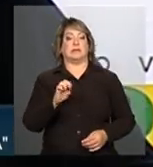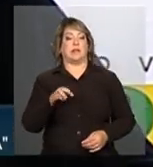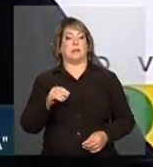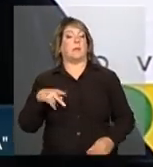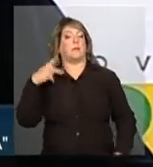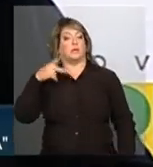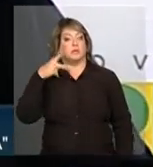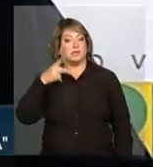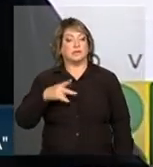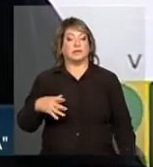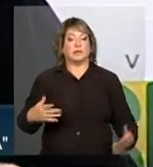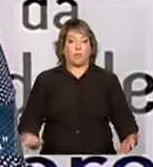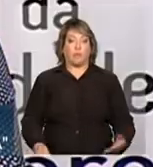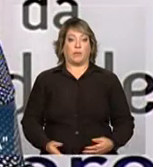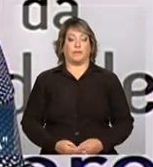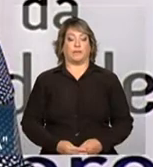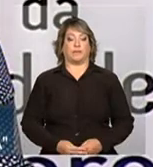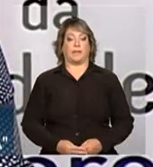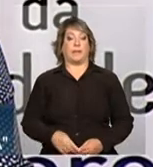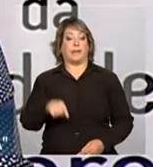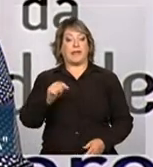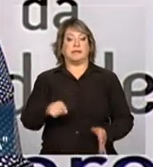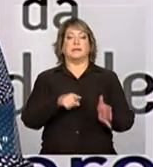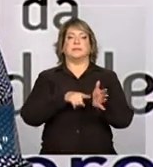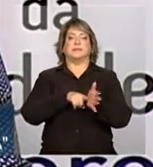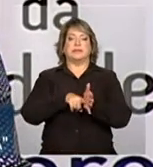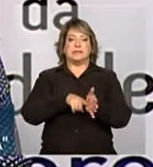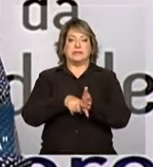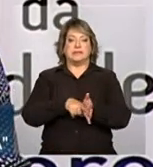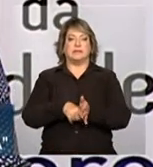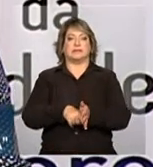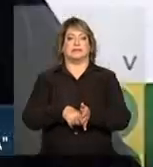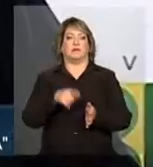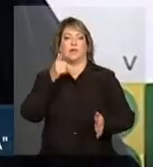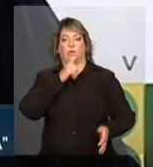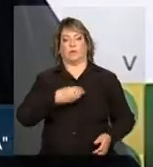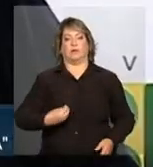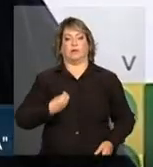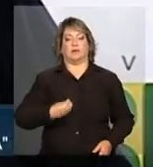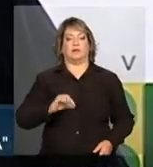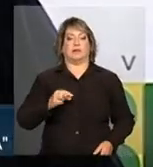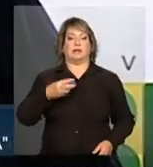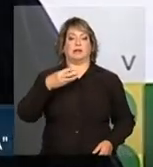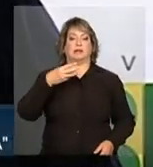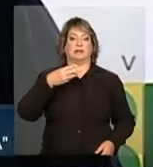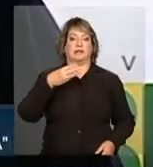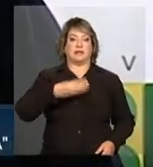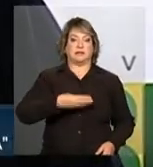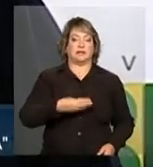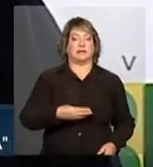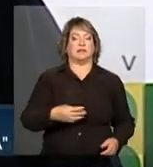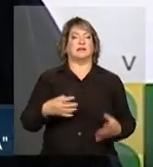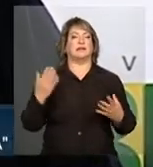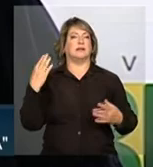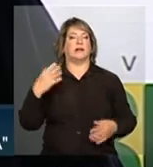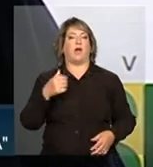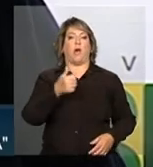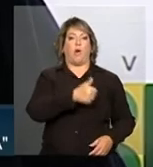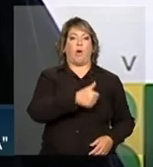político. Então, esta pesquisa foi realizada na terceira, entre 11 e 15 de abril.